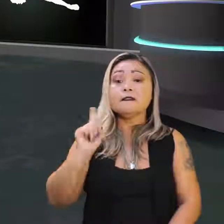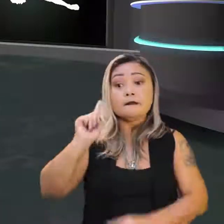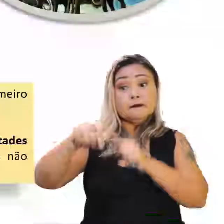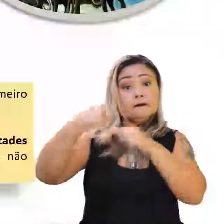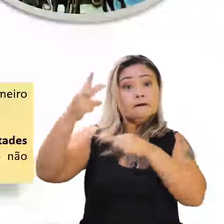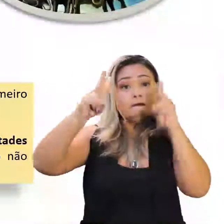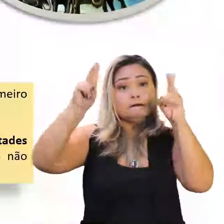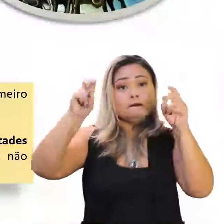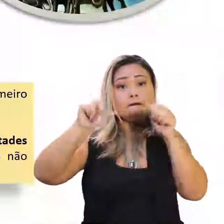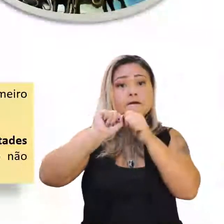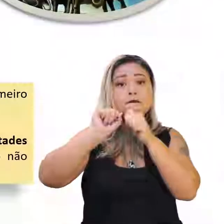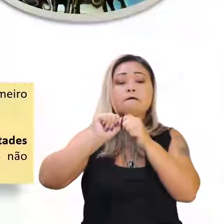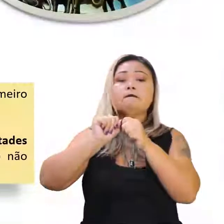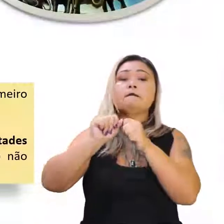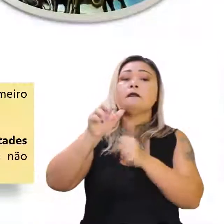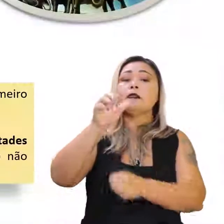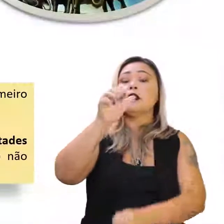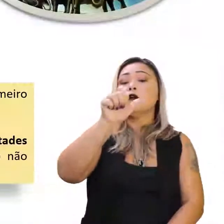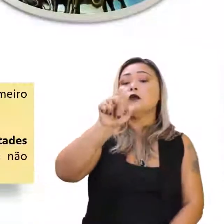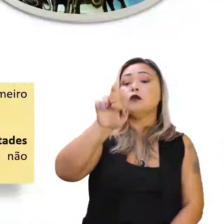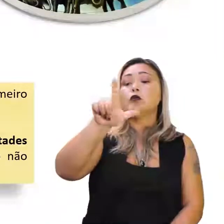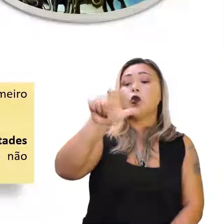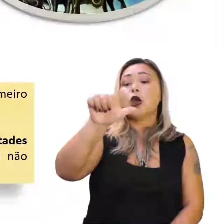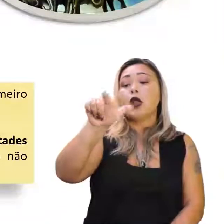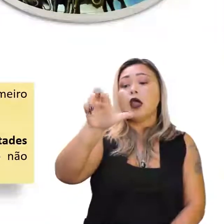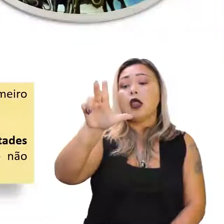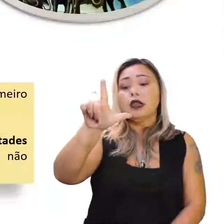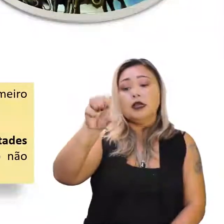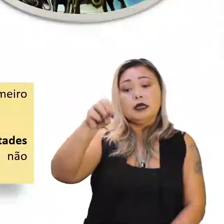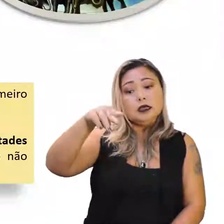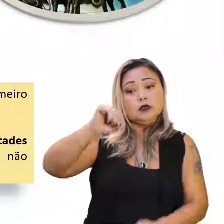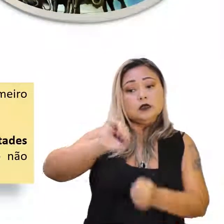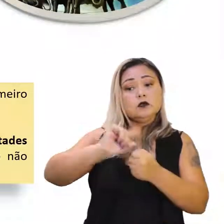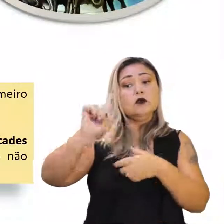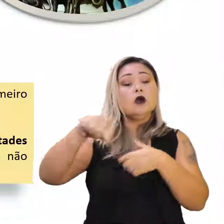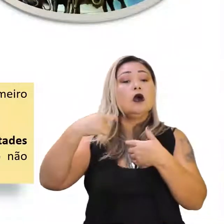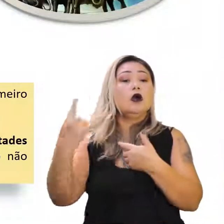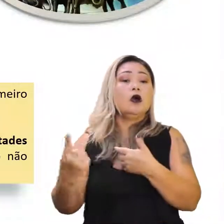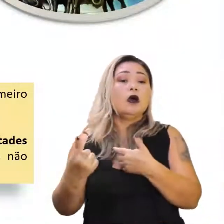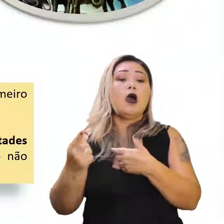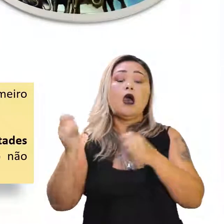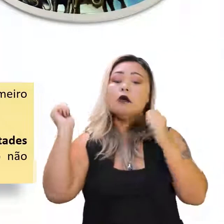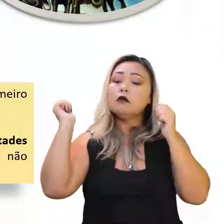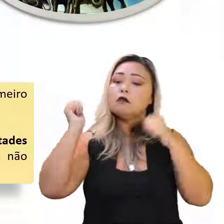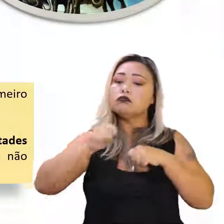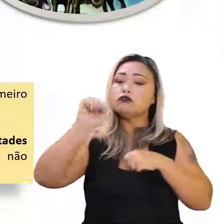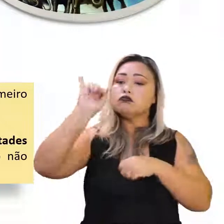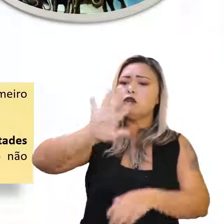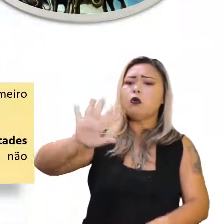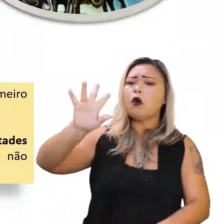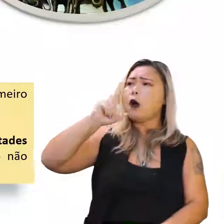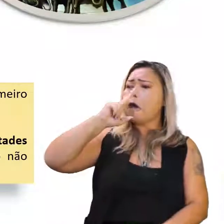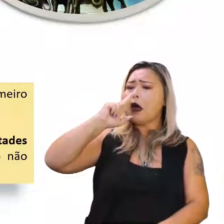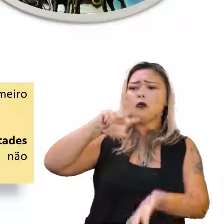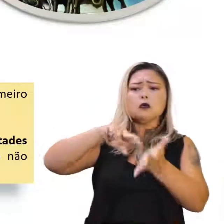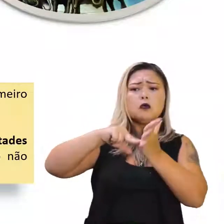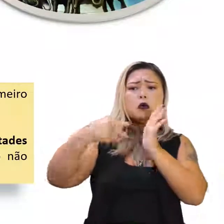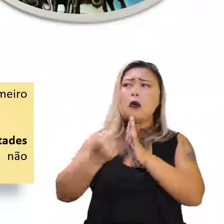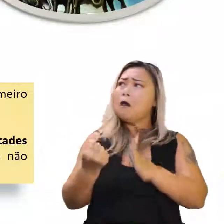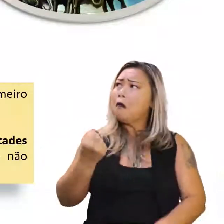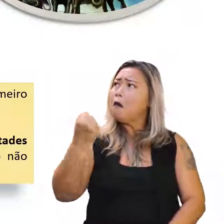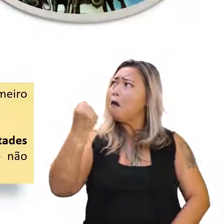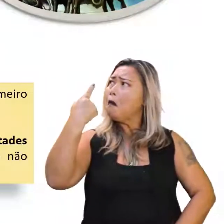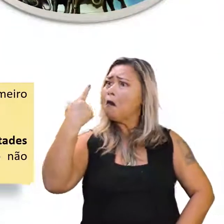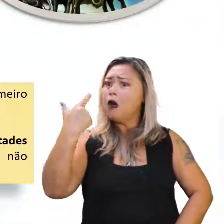próximo tema, surrealismo. Então, surrealismo, as obras podem aparecer sem sentido e